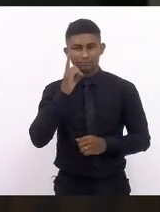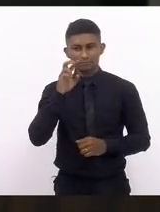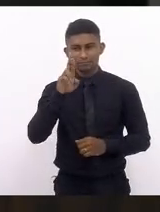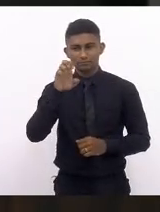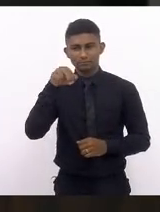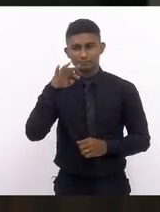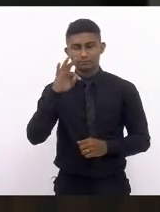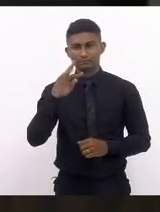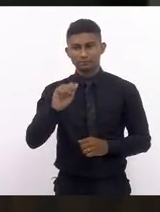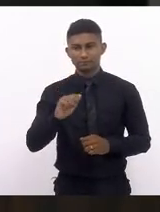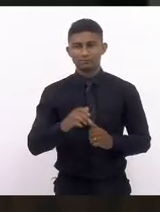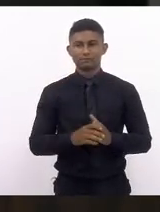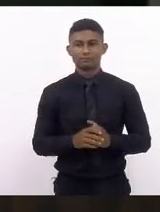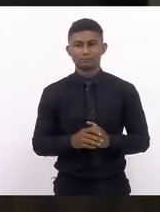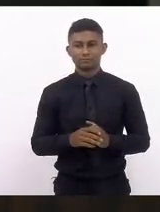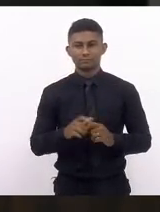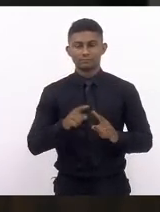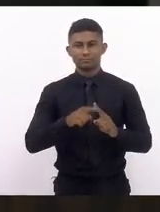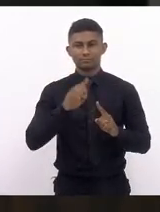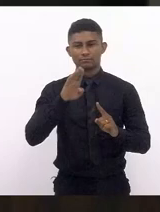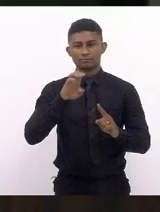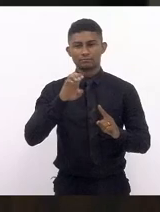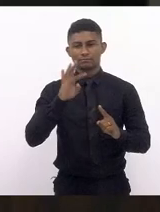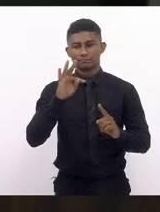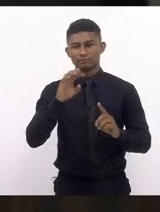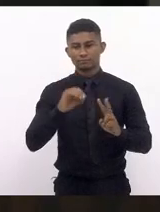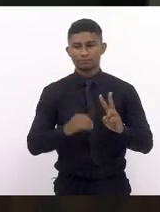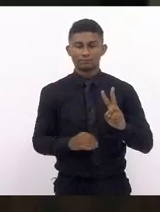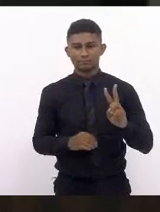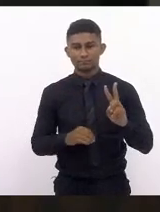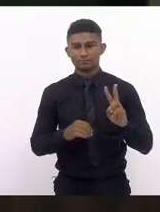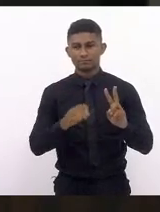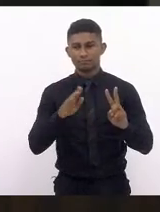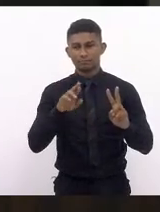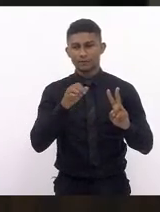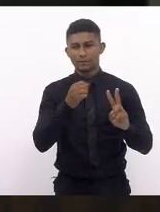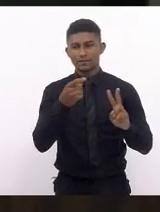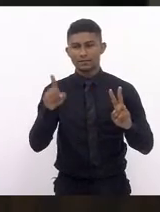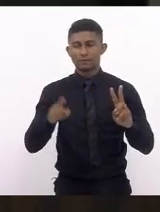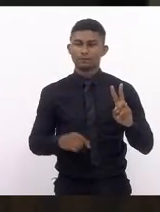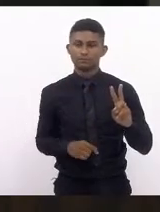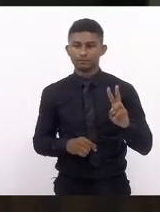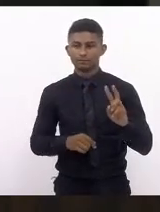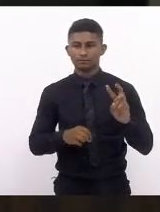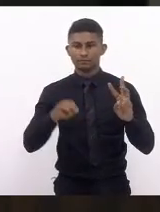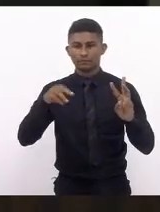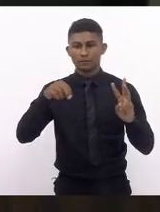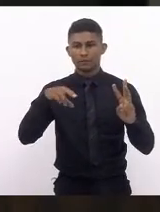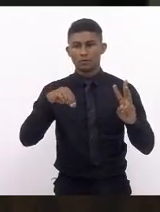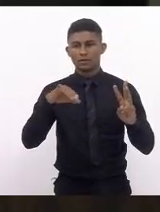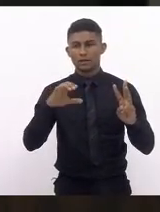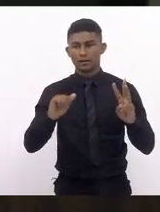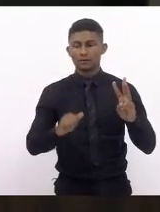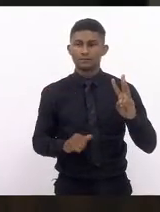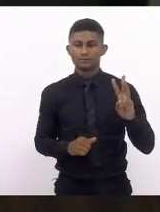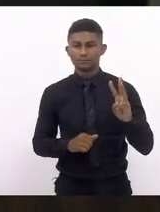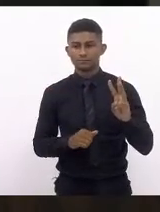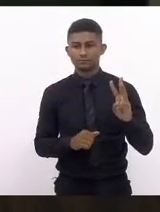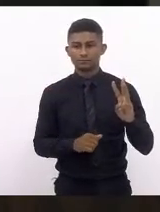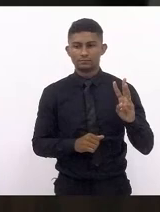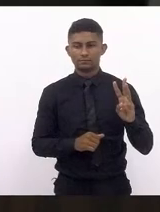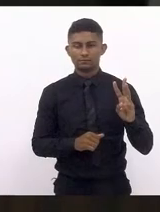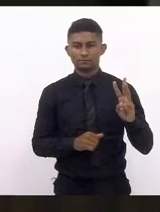Renata o Bebeto brasão Mônica Francisco